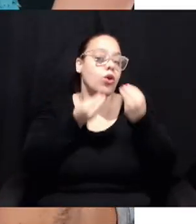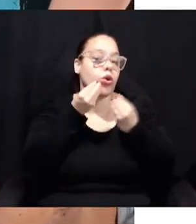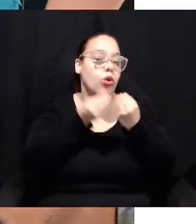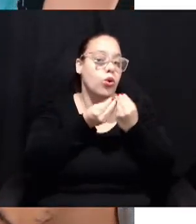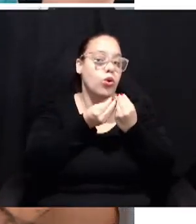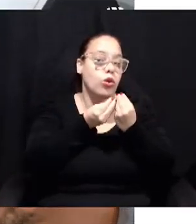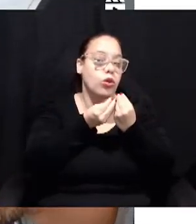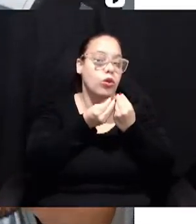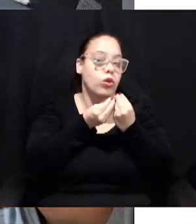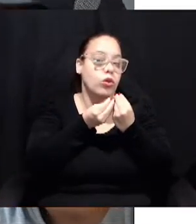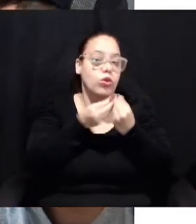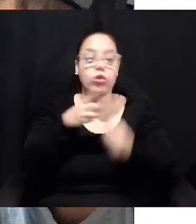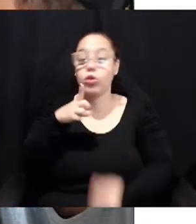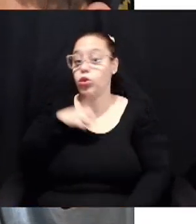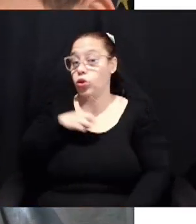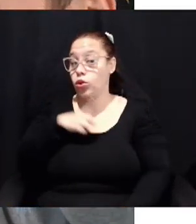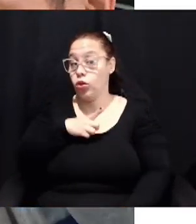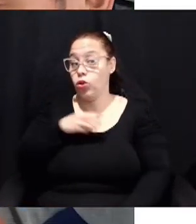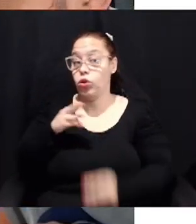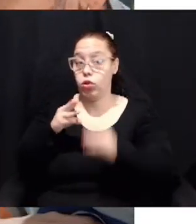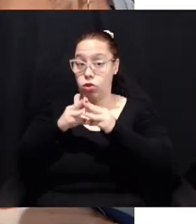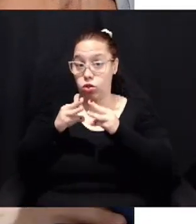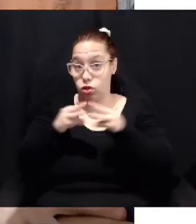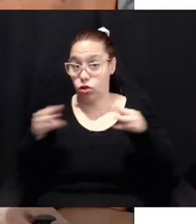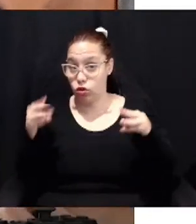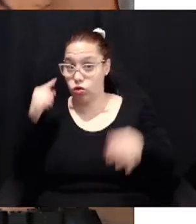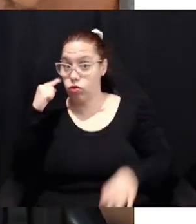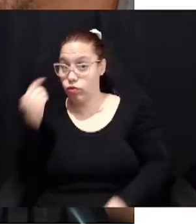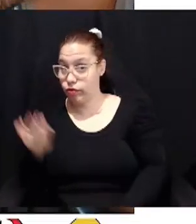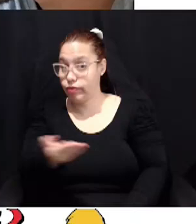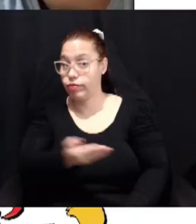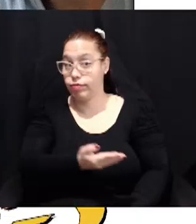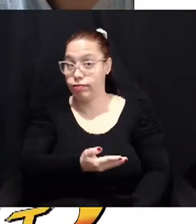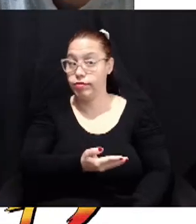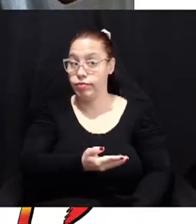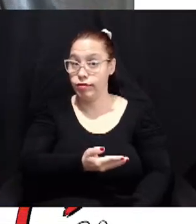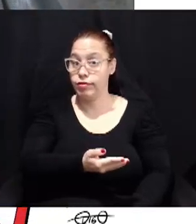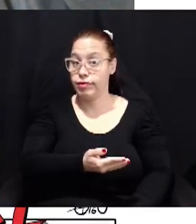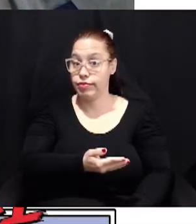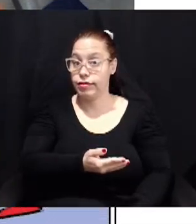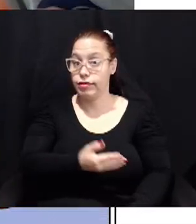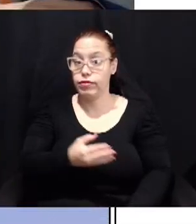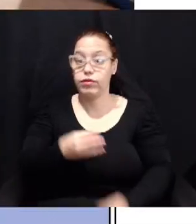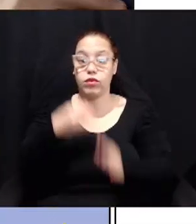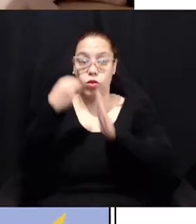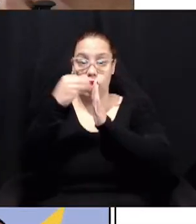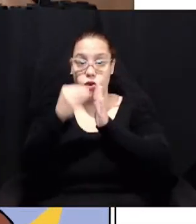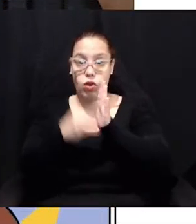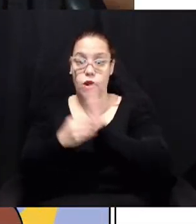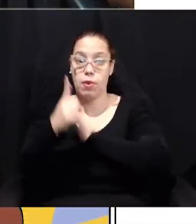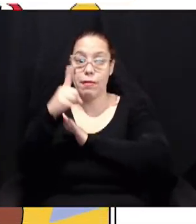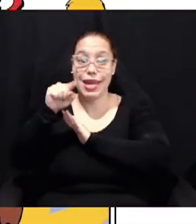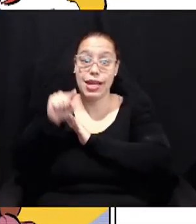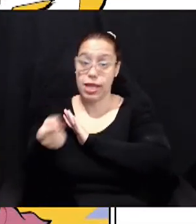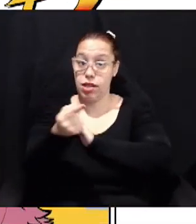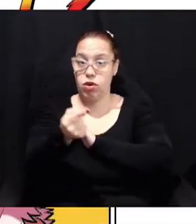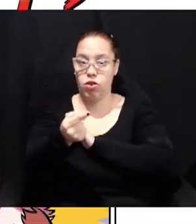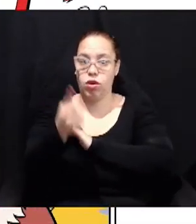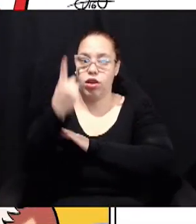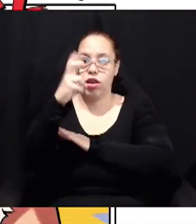tenho o meu site, o digofreitas.com, que é onde eu publico tudo. Vocês podem ler mais de 1000 tirinhas que eu fiz aí nesses 15